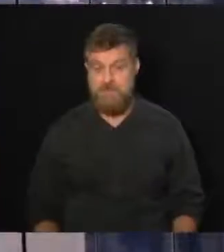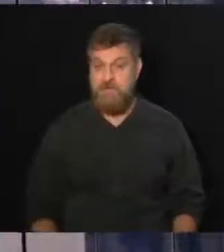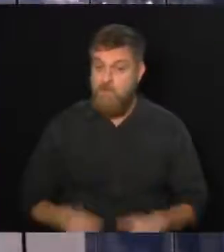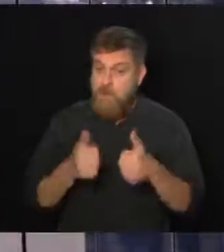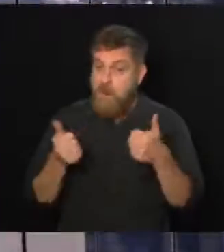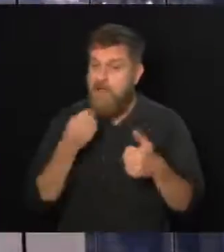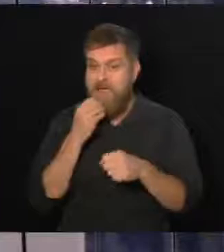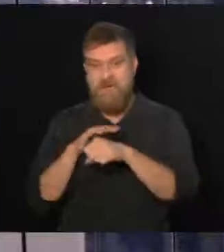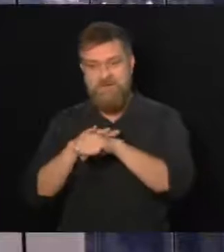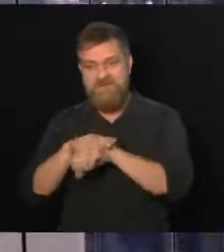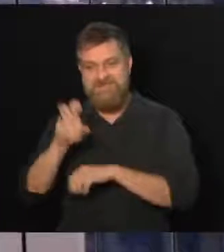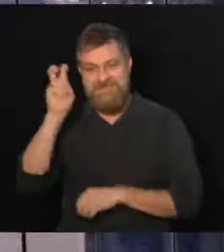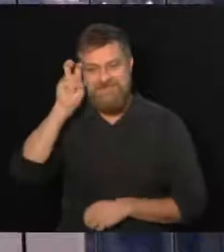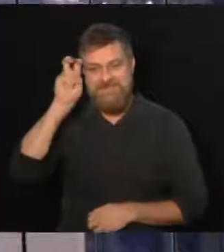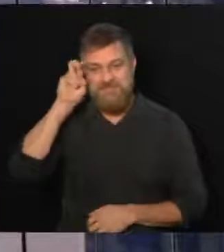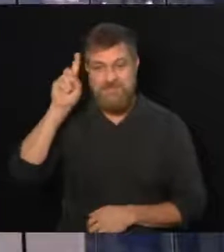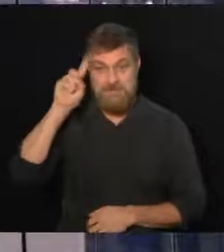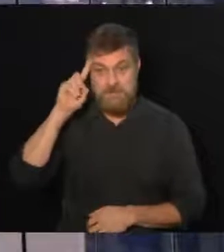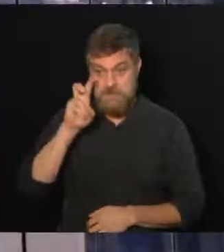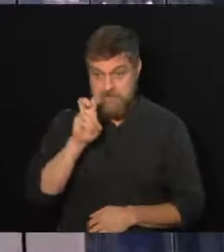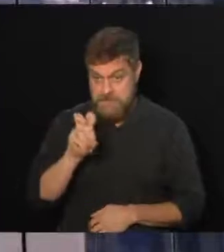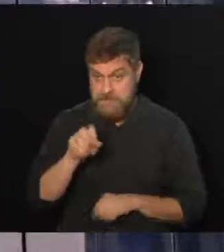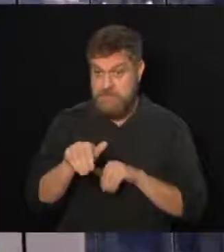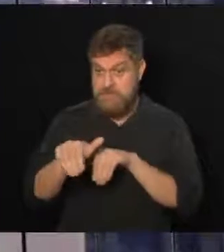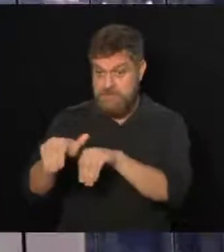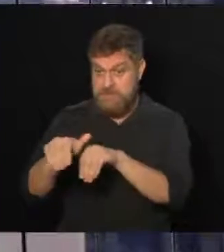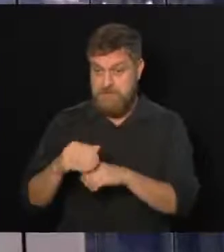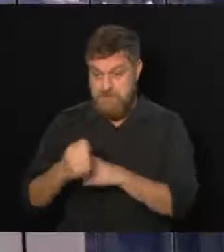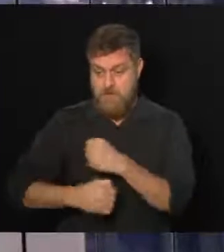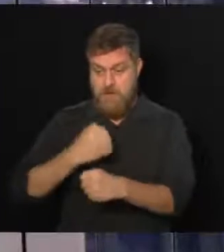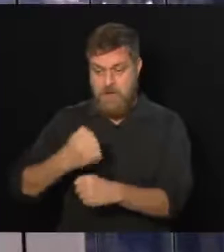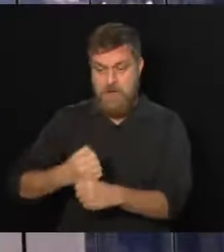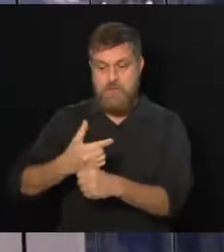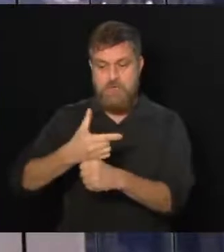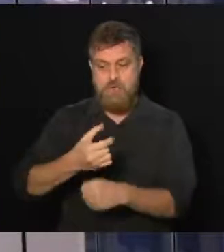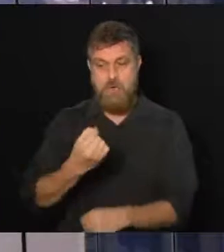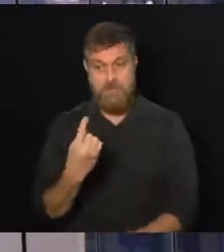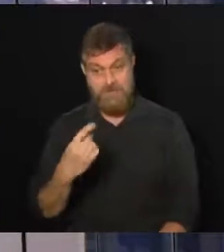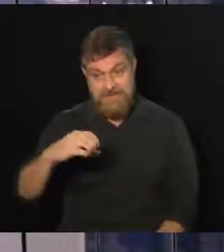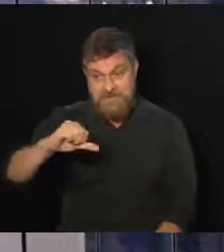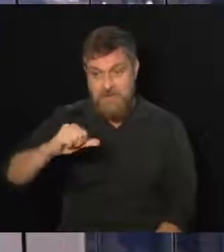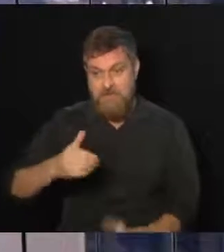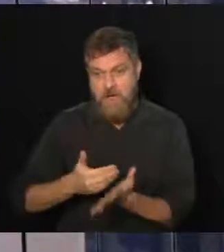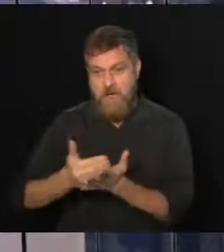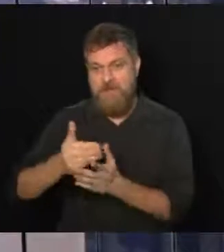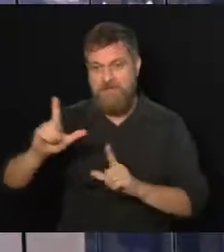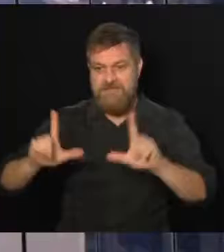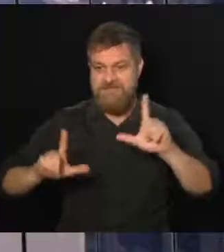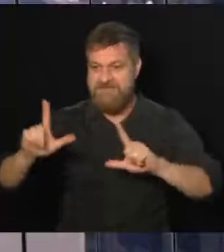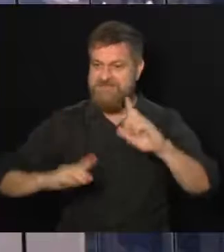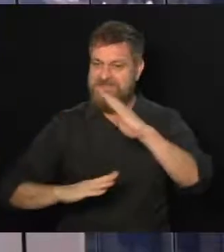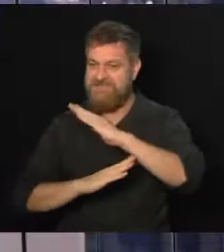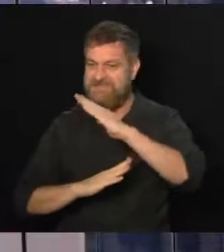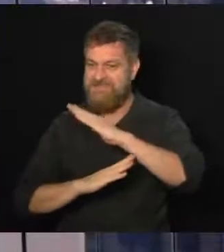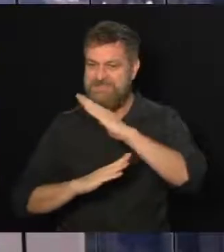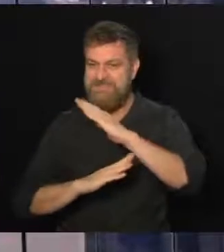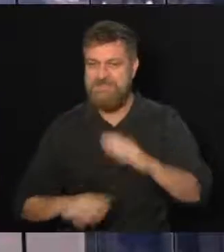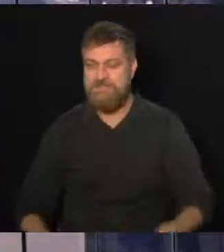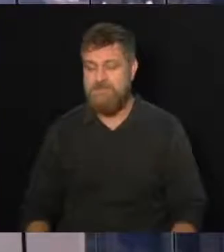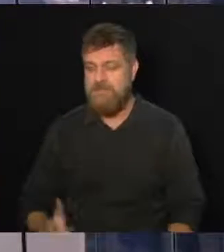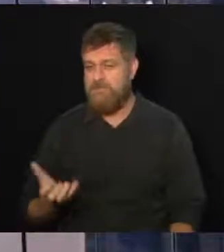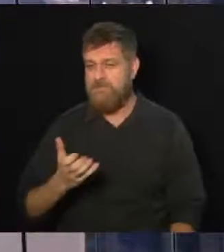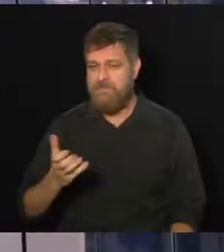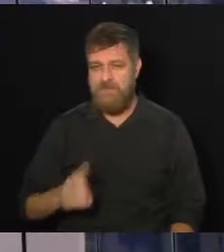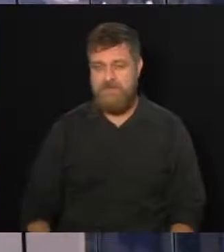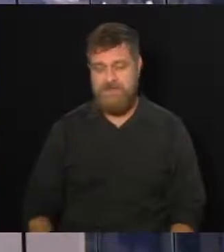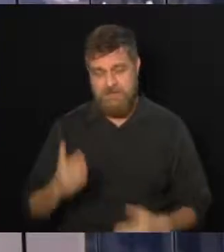Olá, boa noite. Quinta-feira, dia 5 de setembro de 2019. Está no ar o Jornal Câmara Notícia. Quero